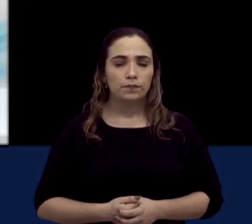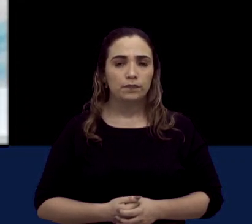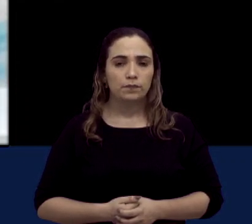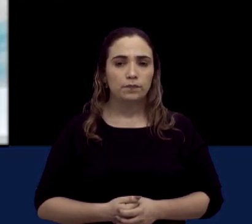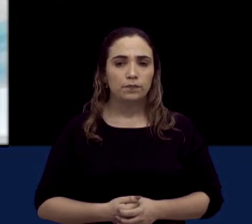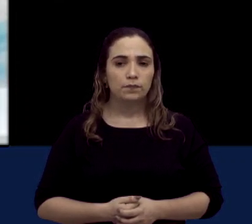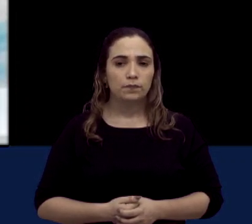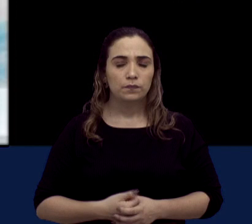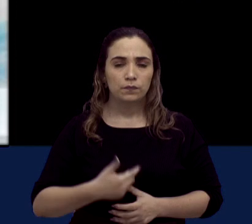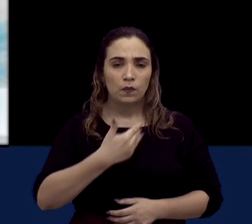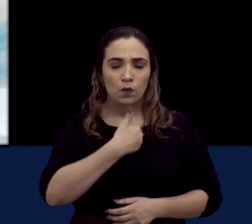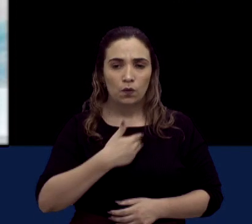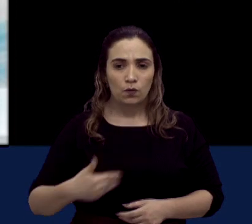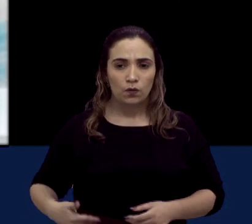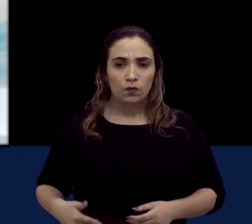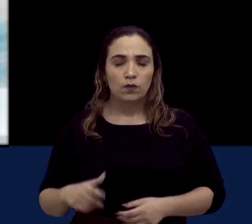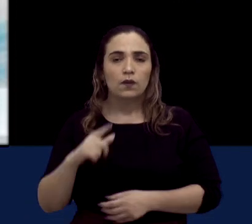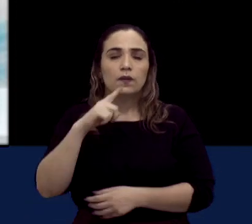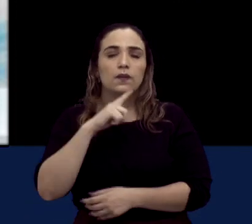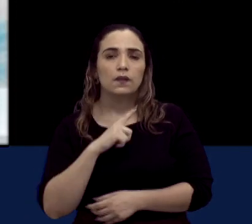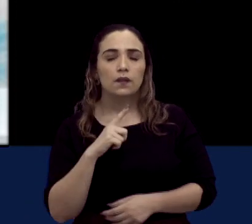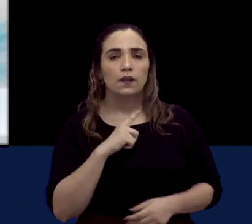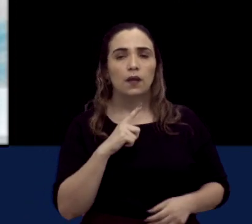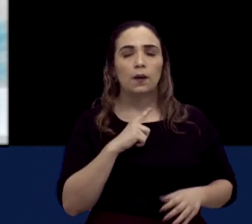modelo burocrático muito